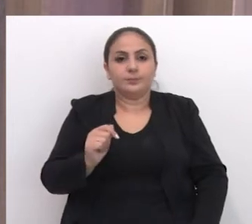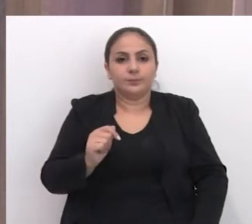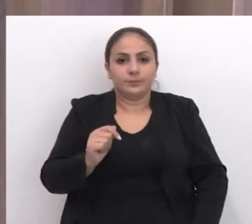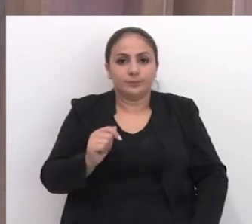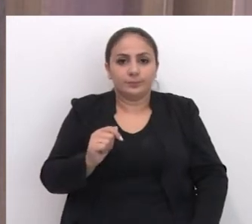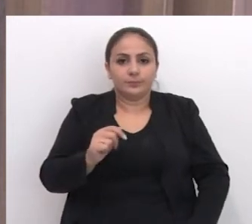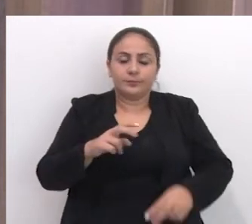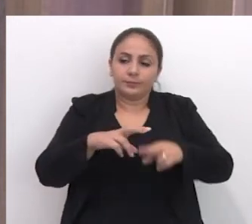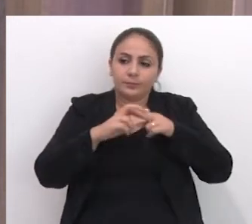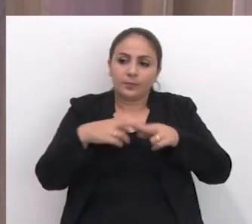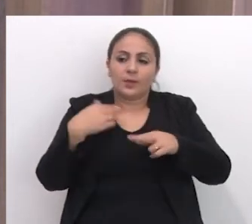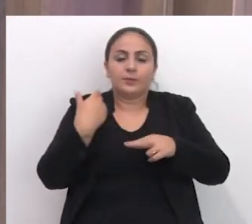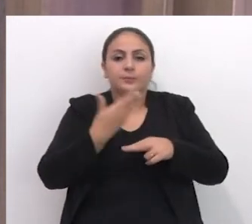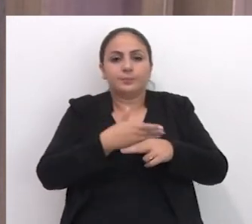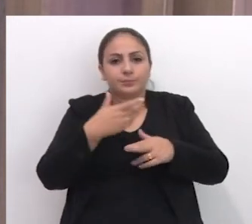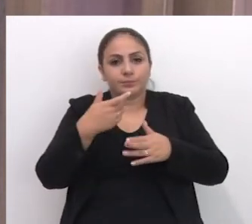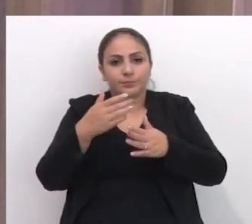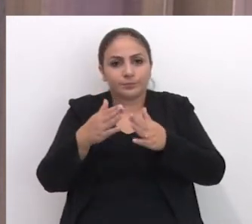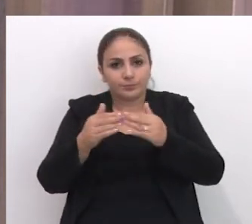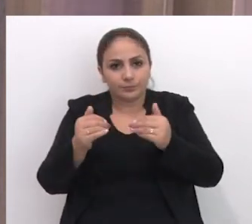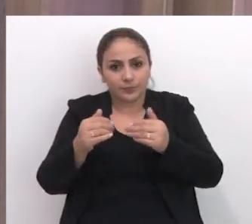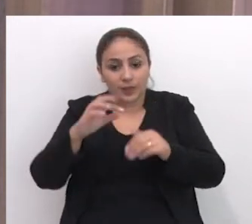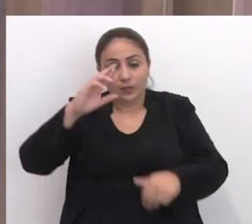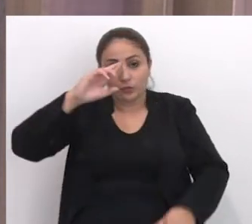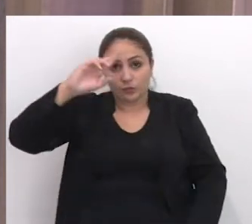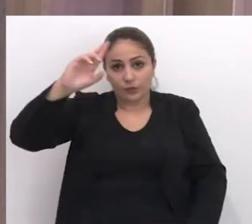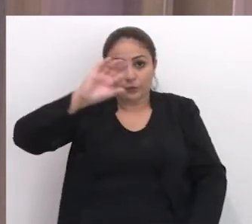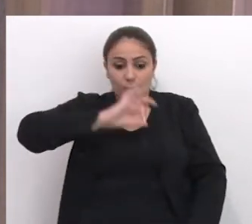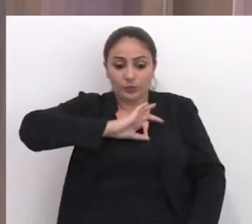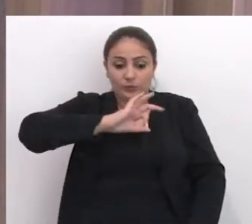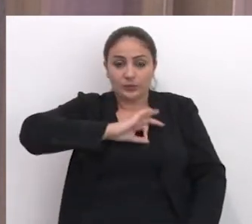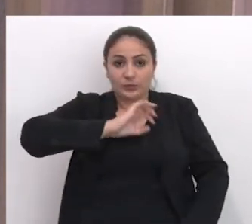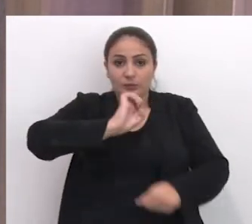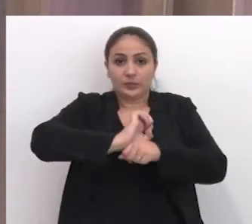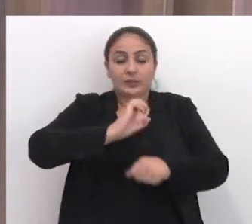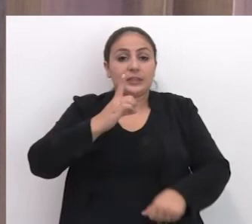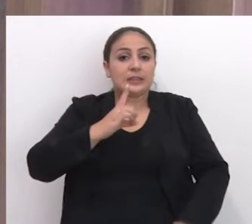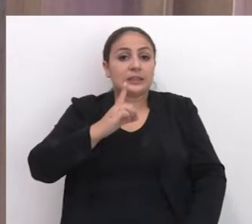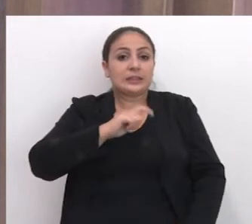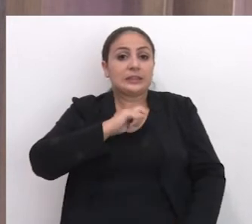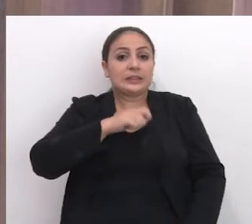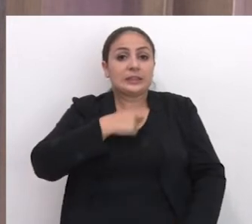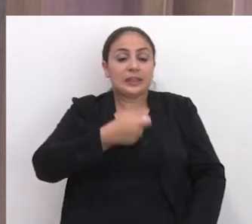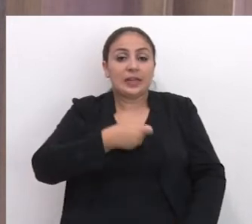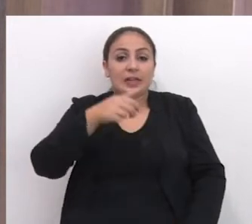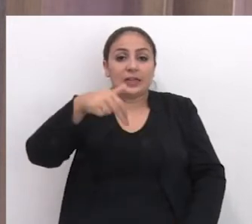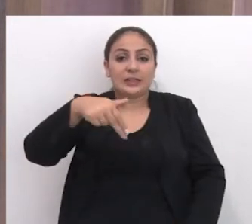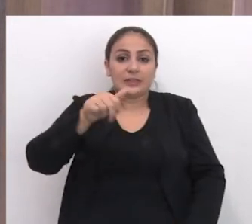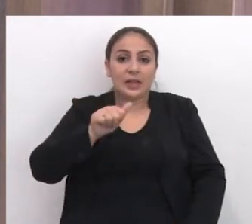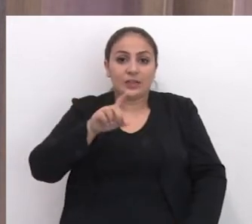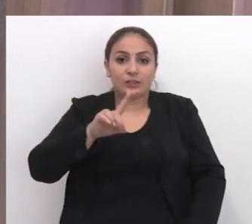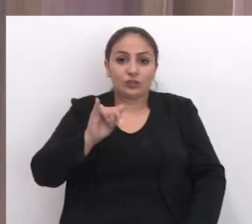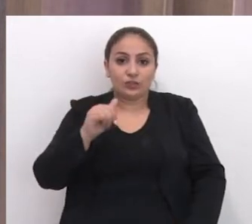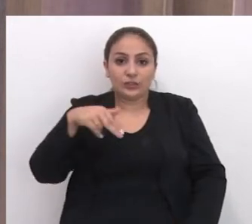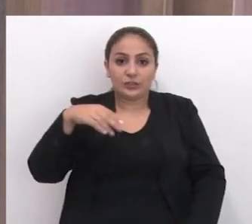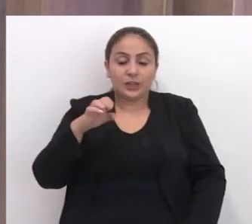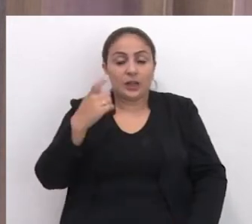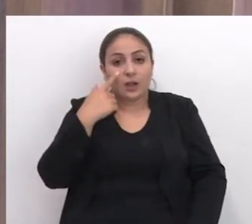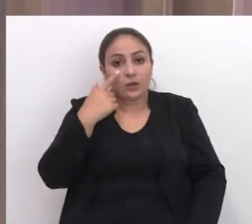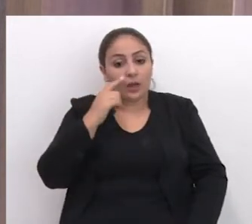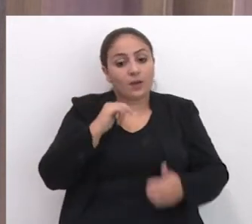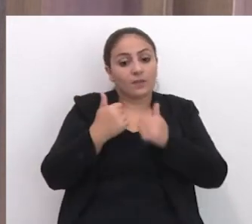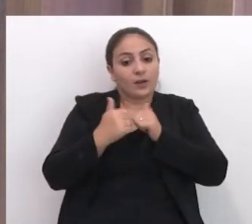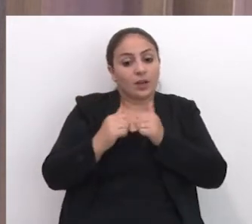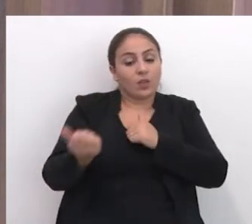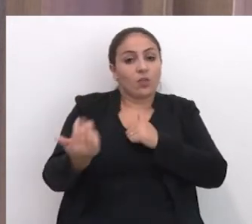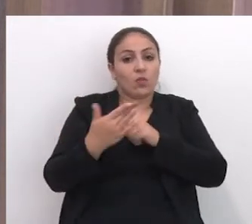Então, nós entregamos uma reivindicação à chefe de polícia do estado, delegada Nadine, para que ela possa